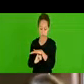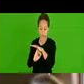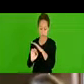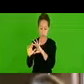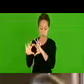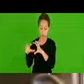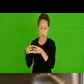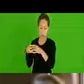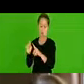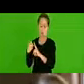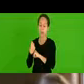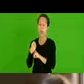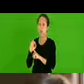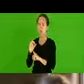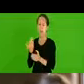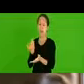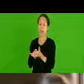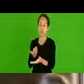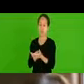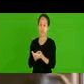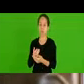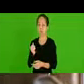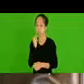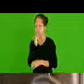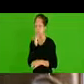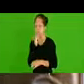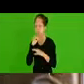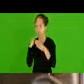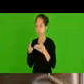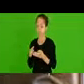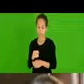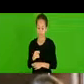o que é estudo de caso. Não. É um fenômeno que diferencia dos demais.